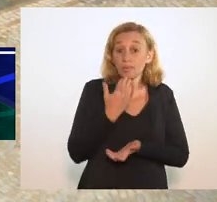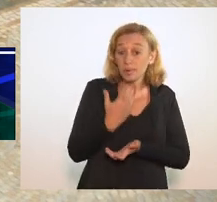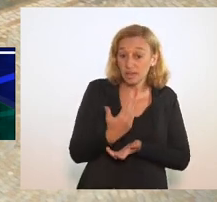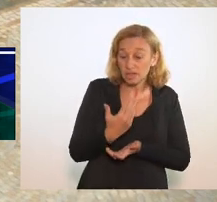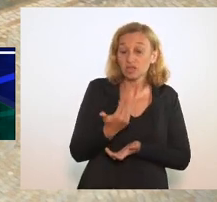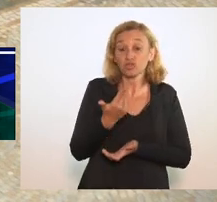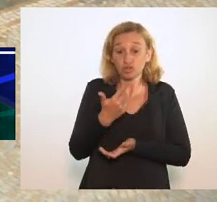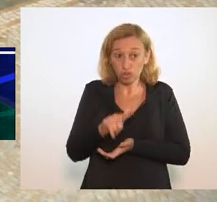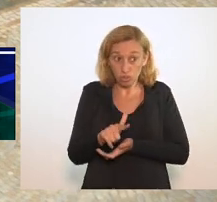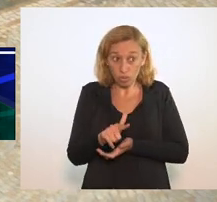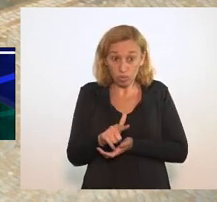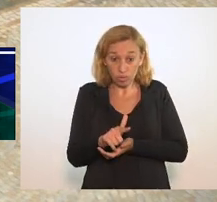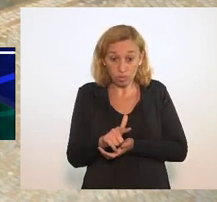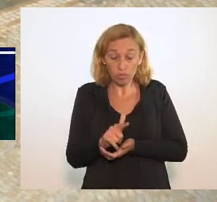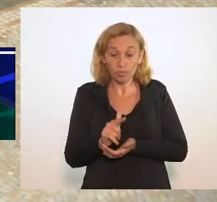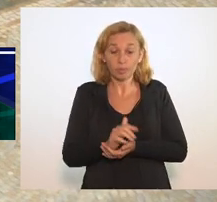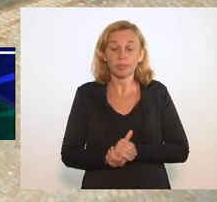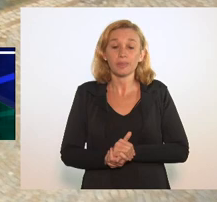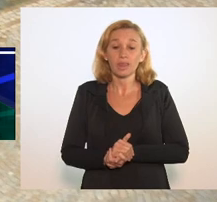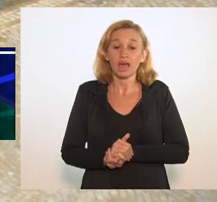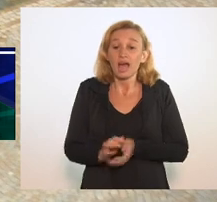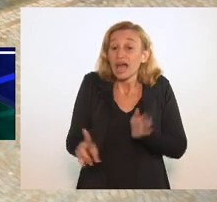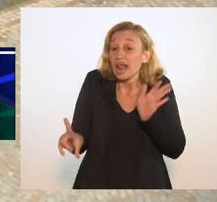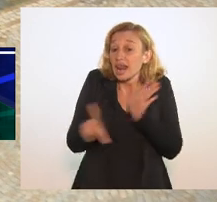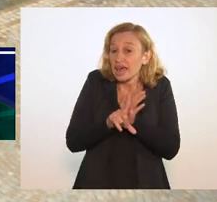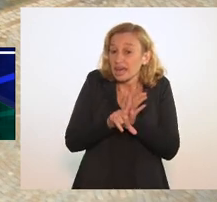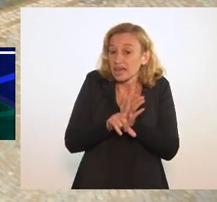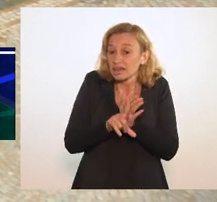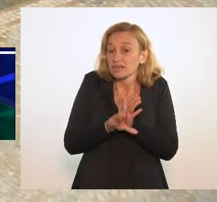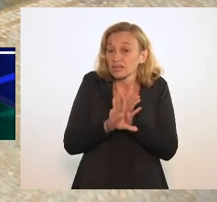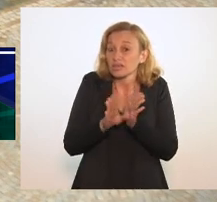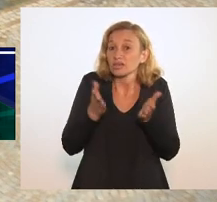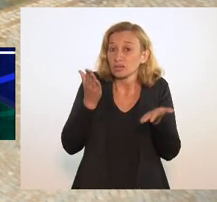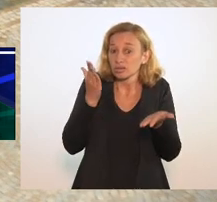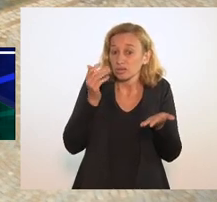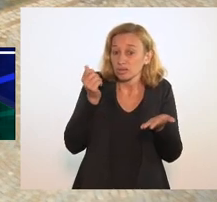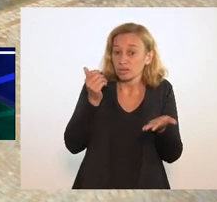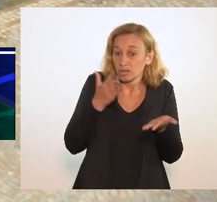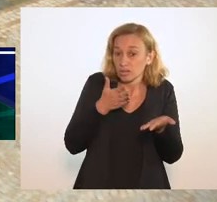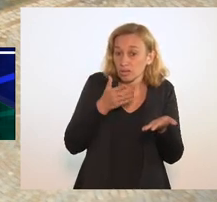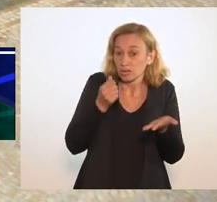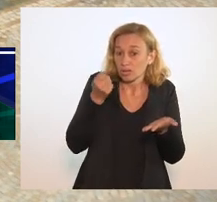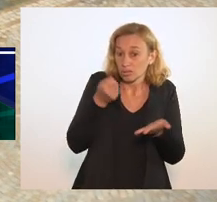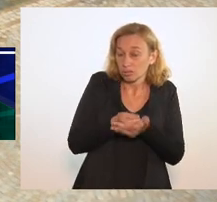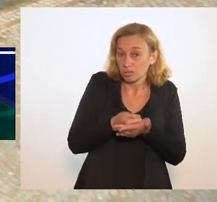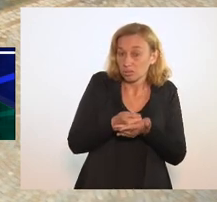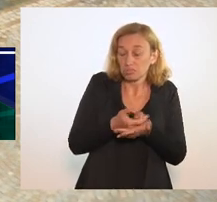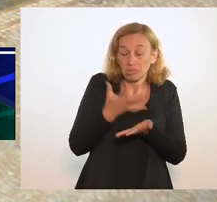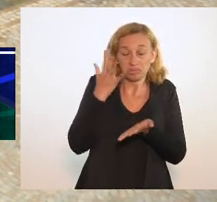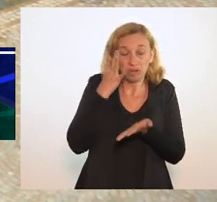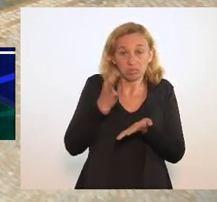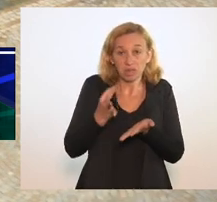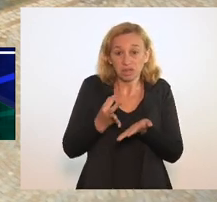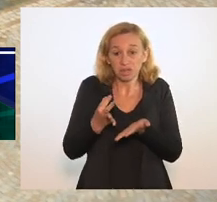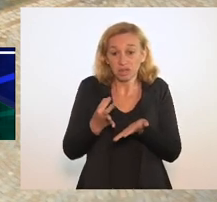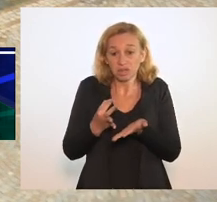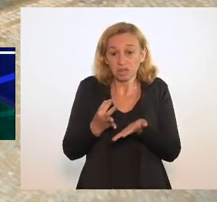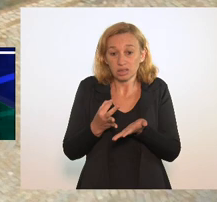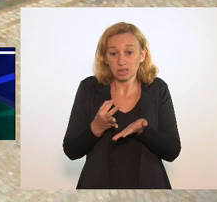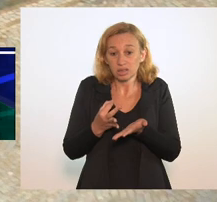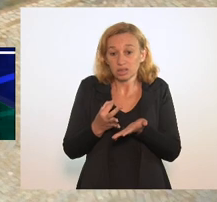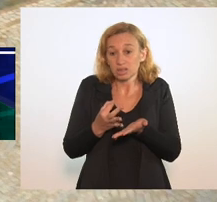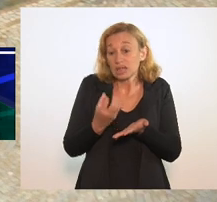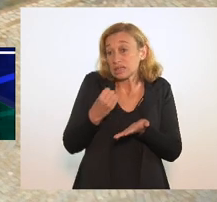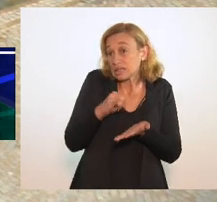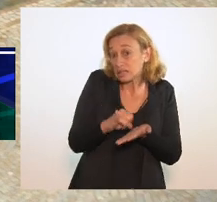mais uma vez, porque a lei está em vigor. Então, eu não sei se Vossa Excelência acolheria